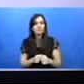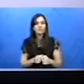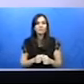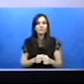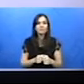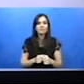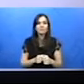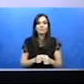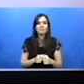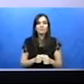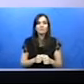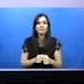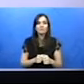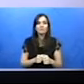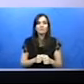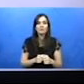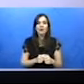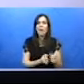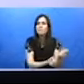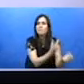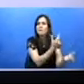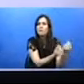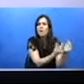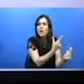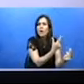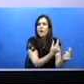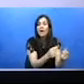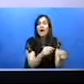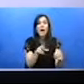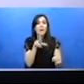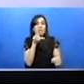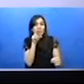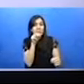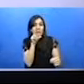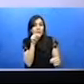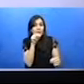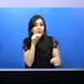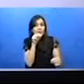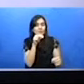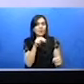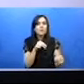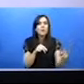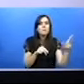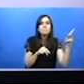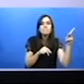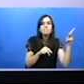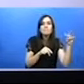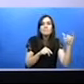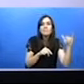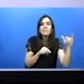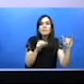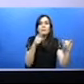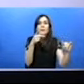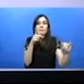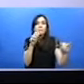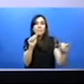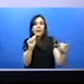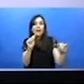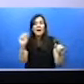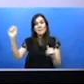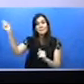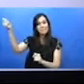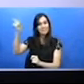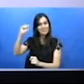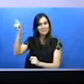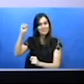pi, que é a primeira sílaba. E o pá, do pato. Pi, pá.